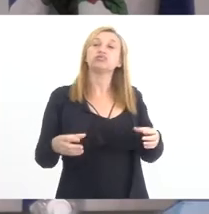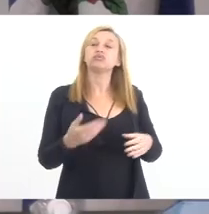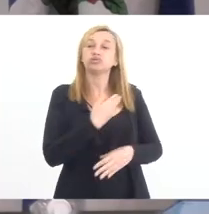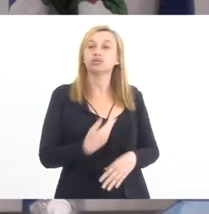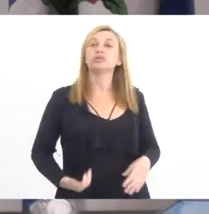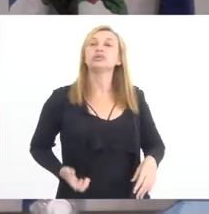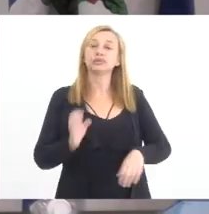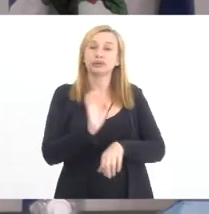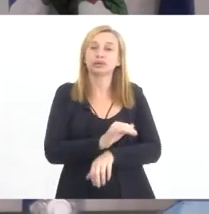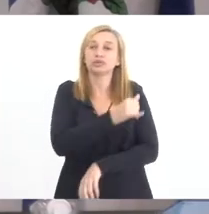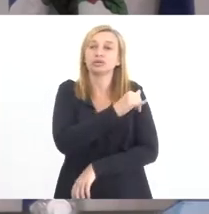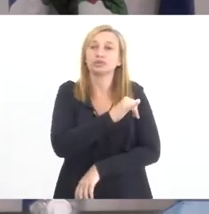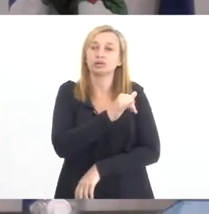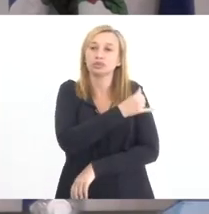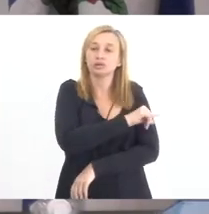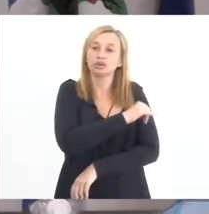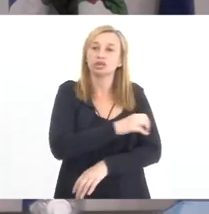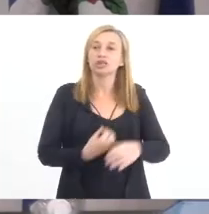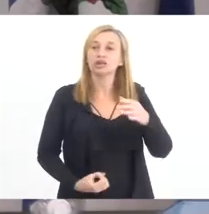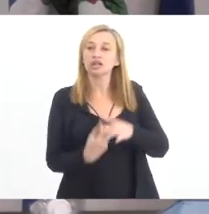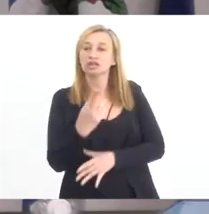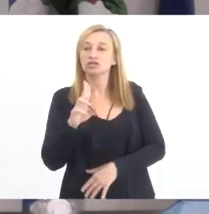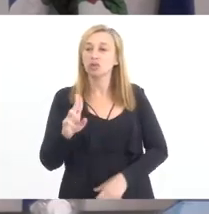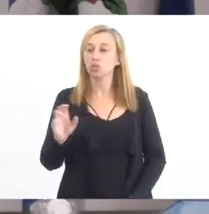Janeiro, desde a fundação da UESO,